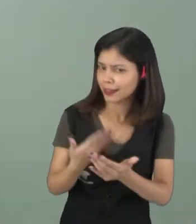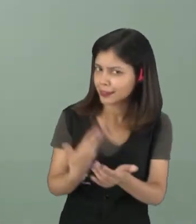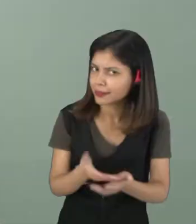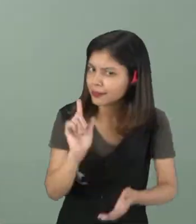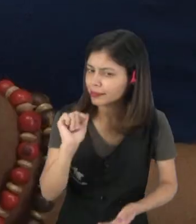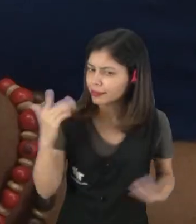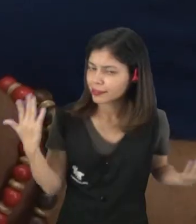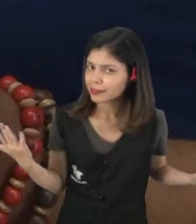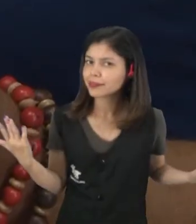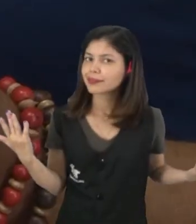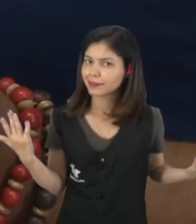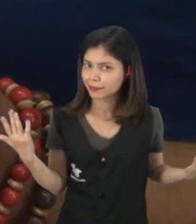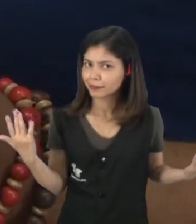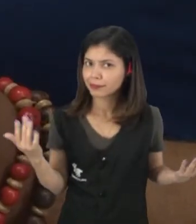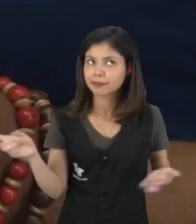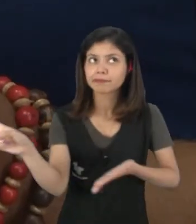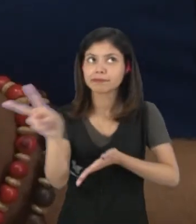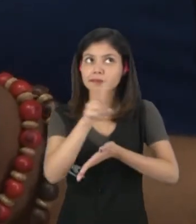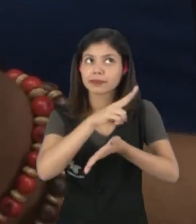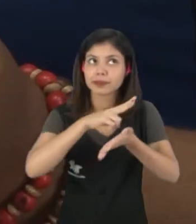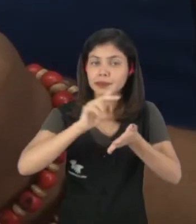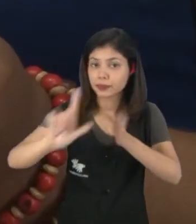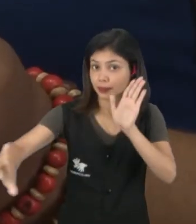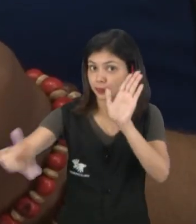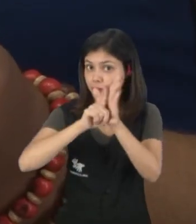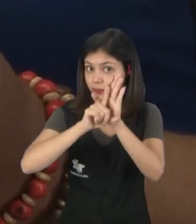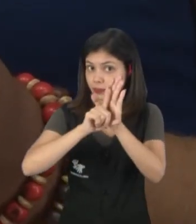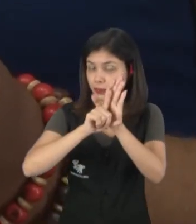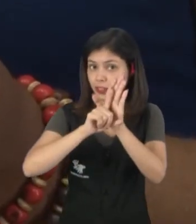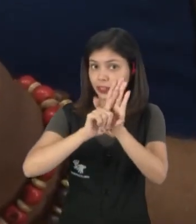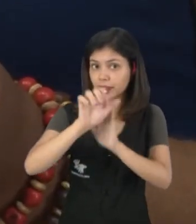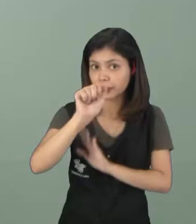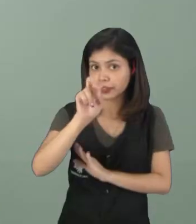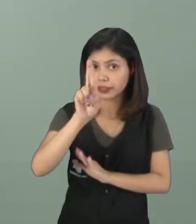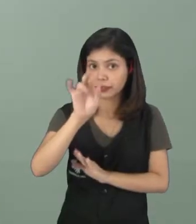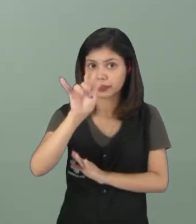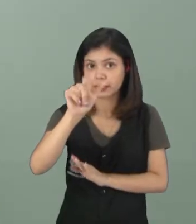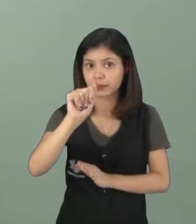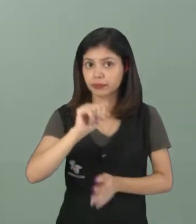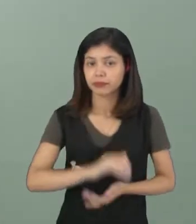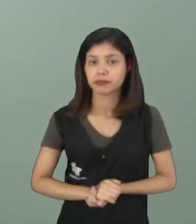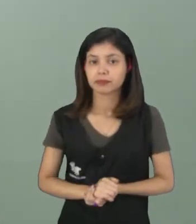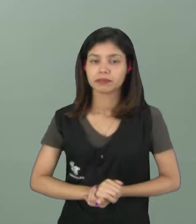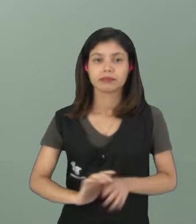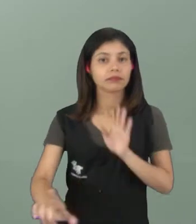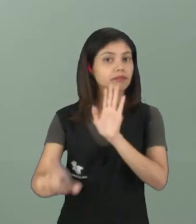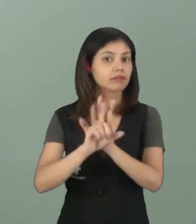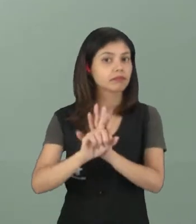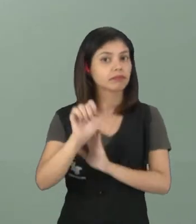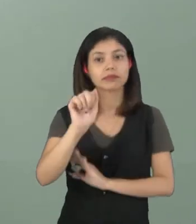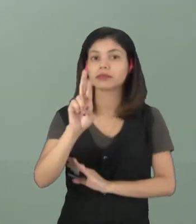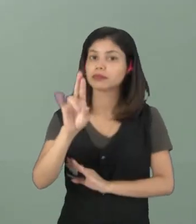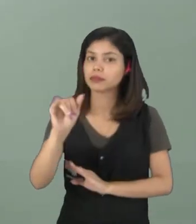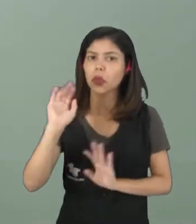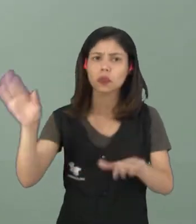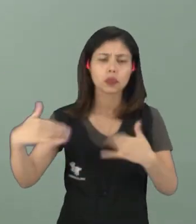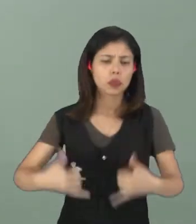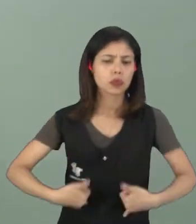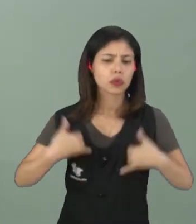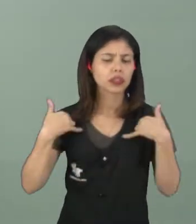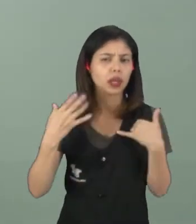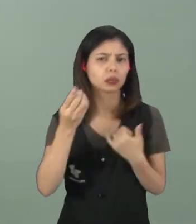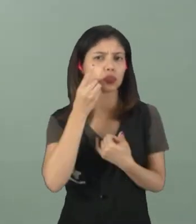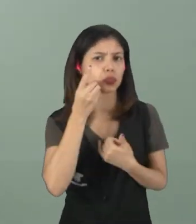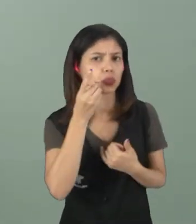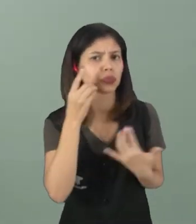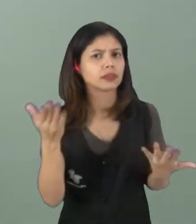na aula a lei Áurea Hum como é o aniversário qual foi a data